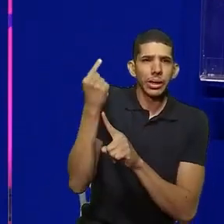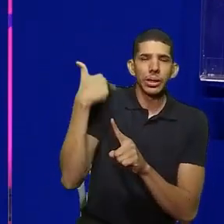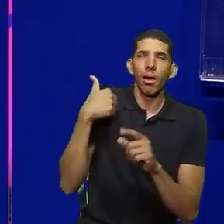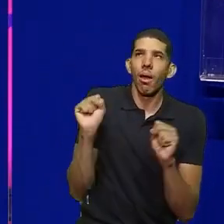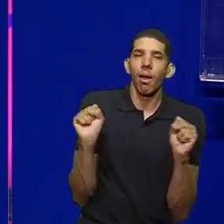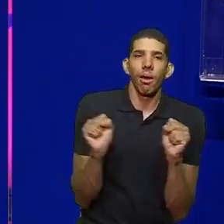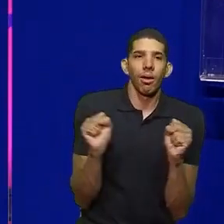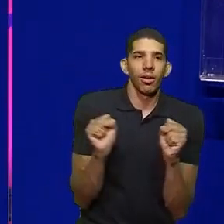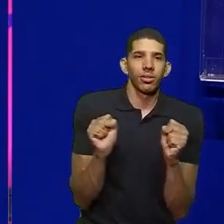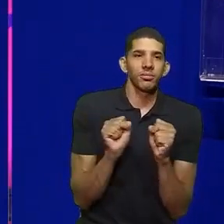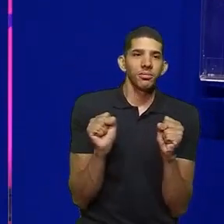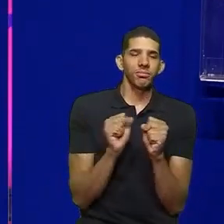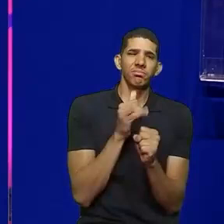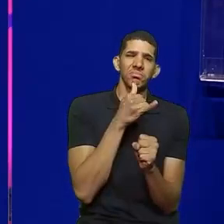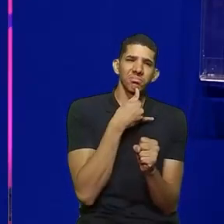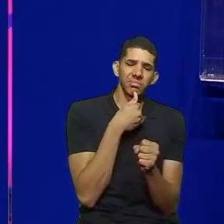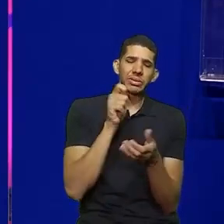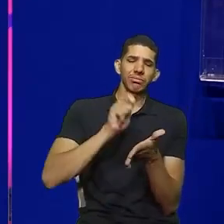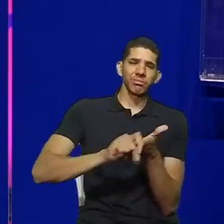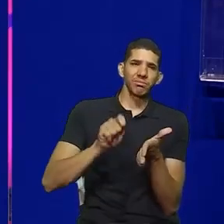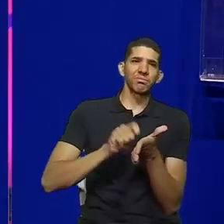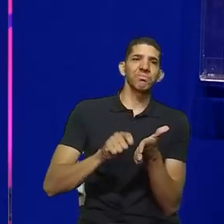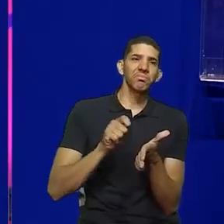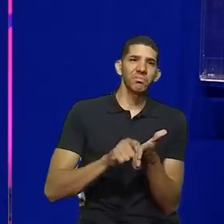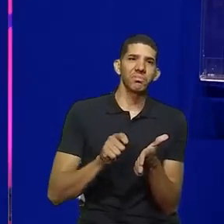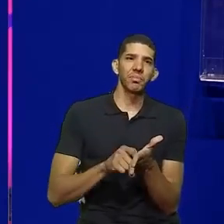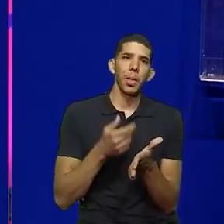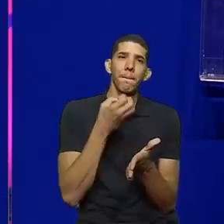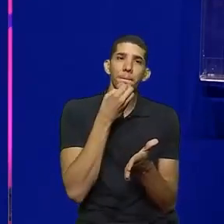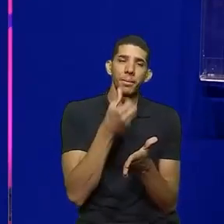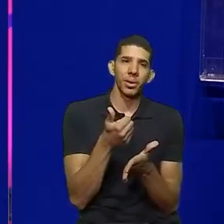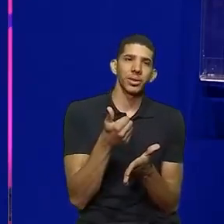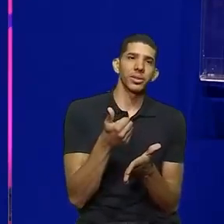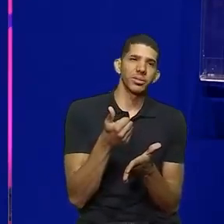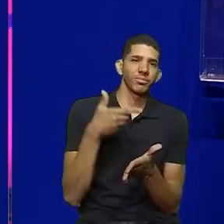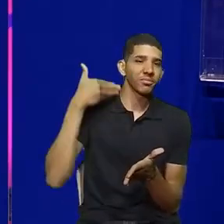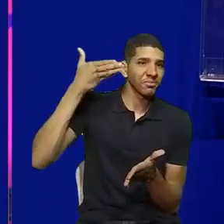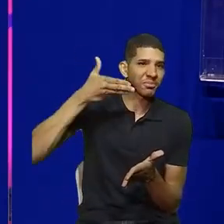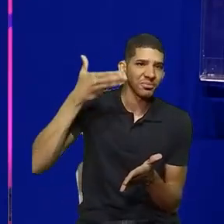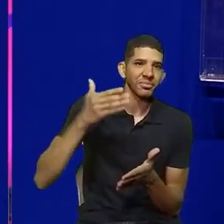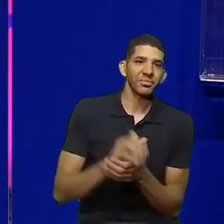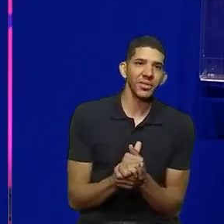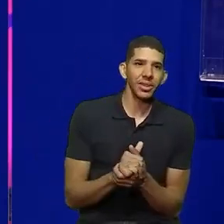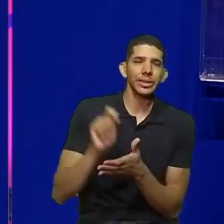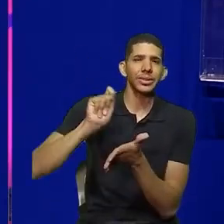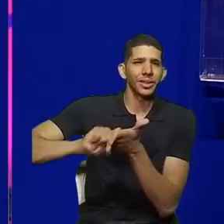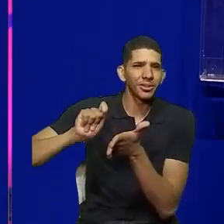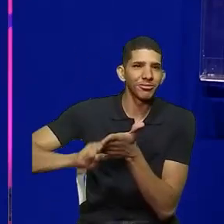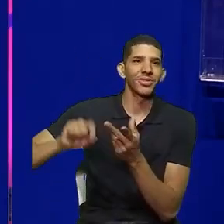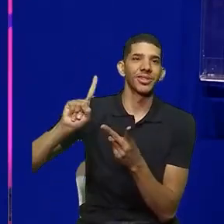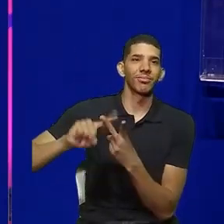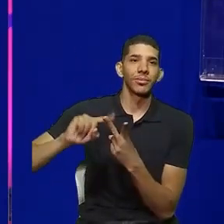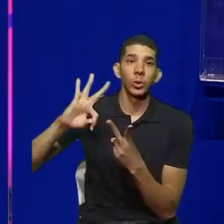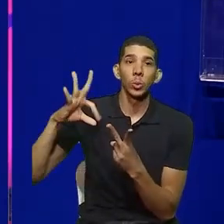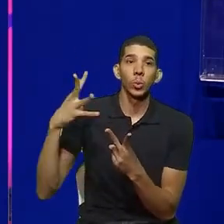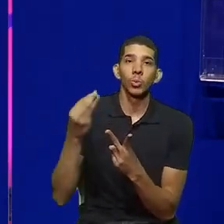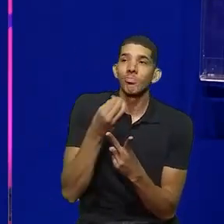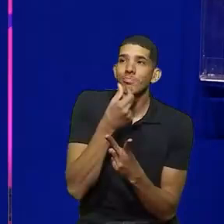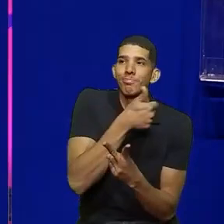triste, eu escrevia. Quando acontecia uma coisa boa, eu estava feliz, eu escrevia. Então, tudo era